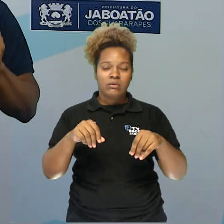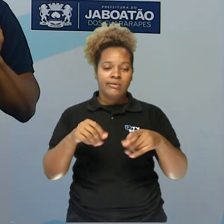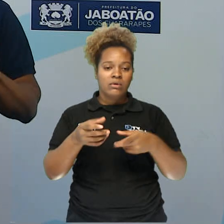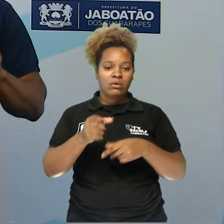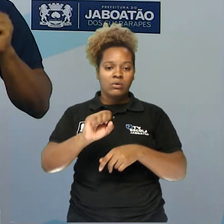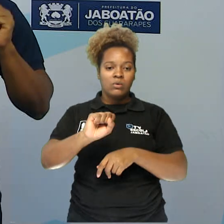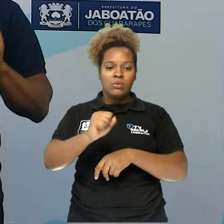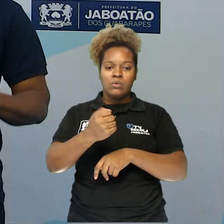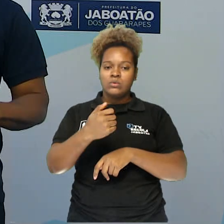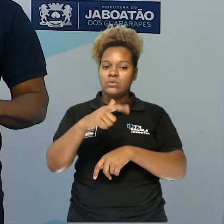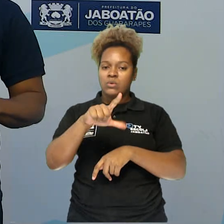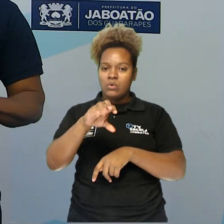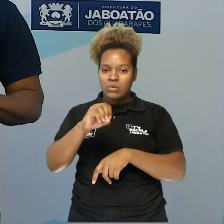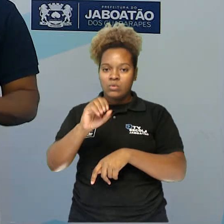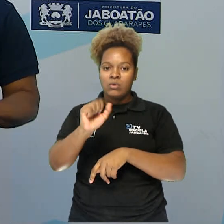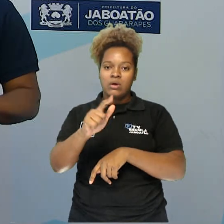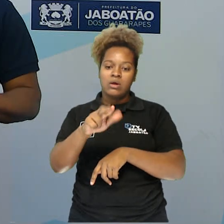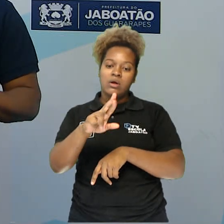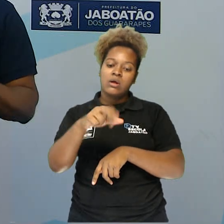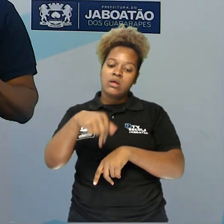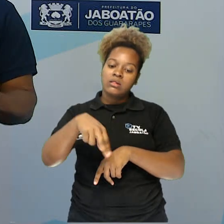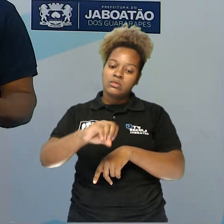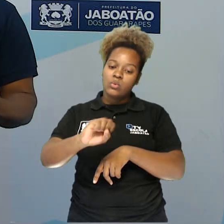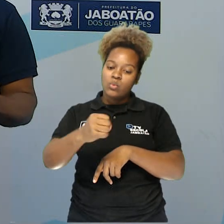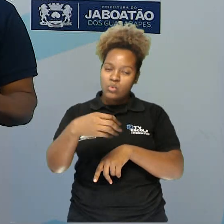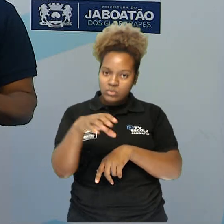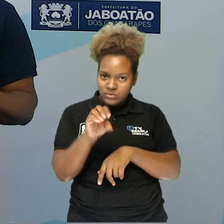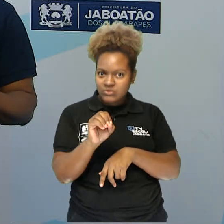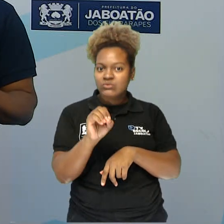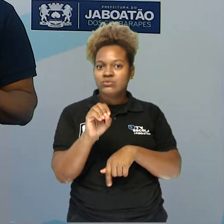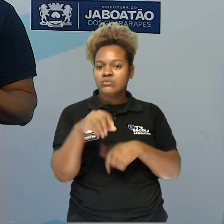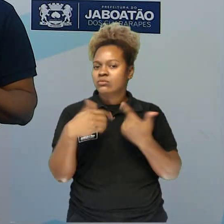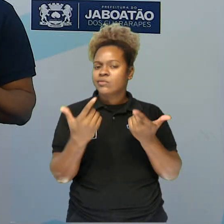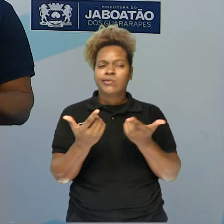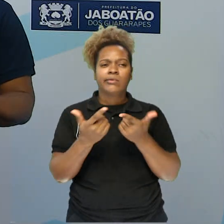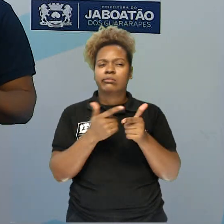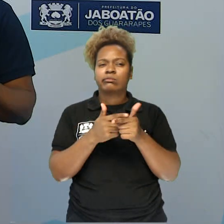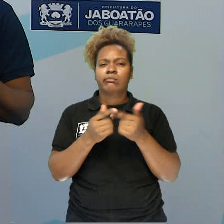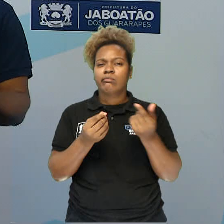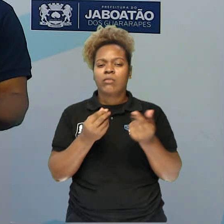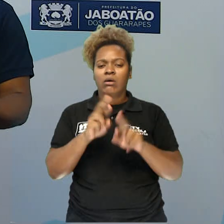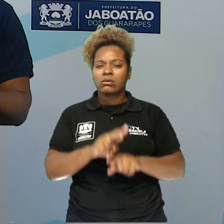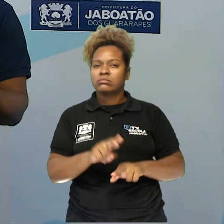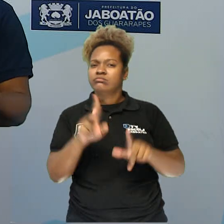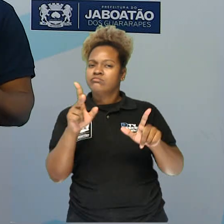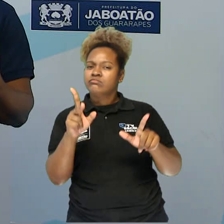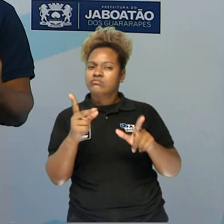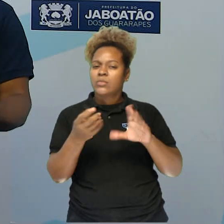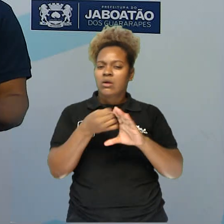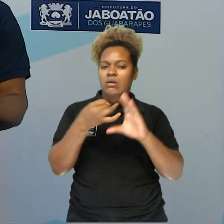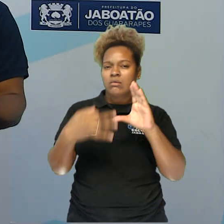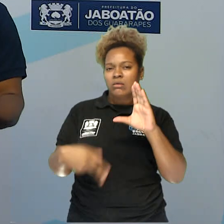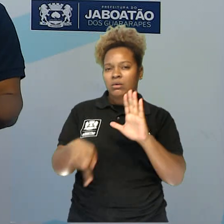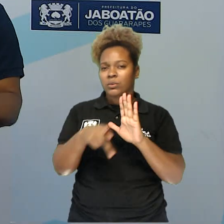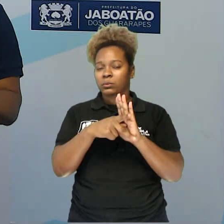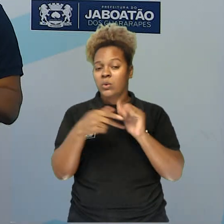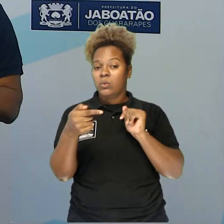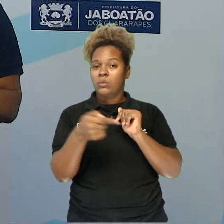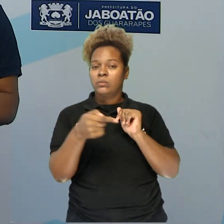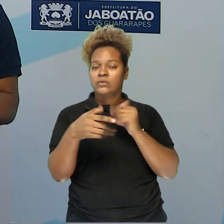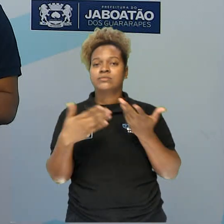solo arenoso, né? Qual é a questão da diferença ou da característica desse